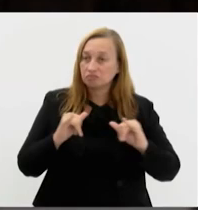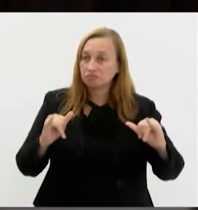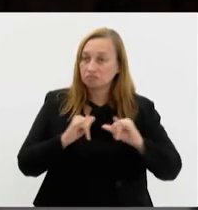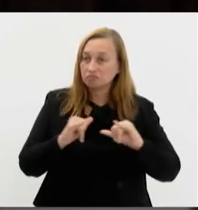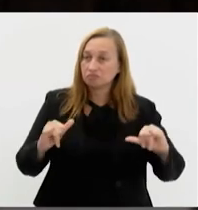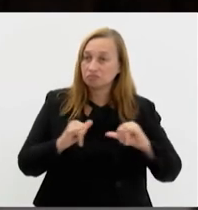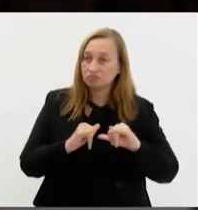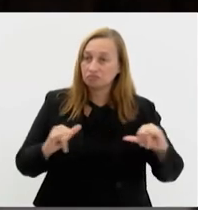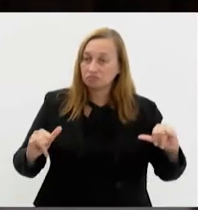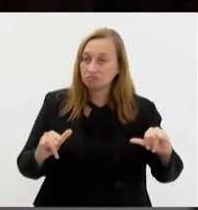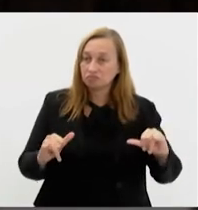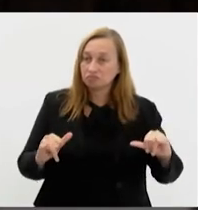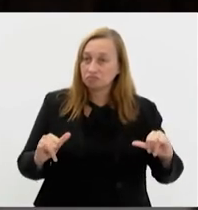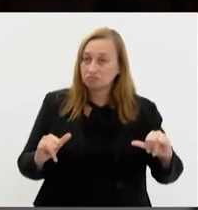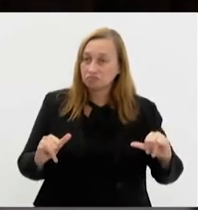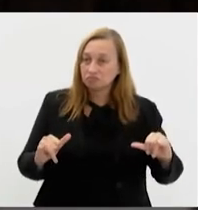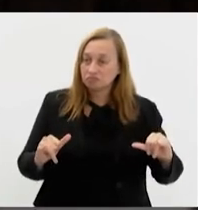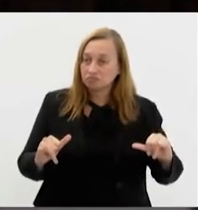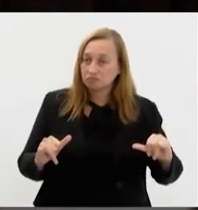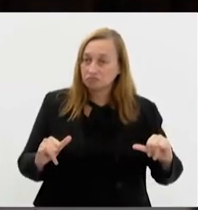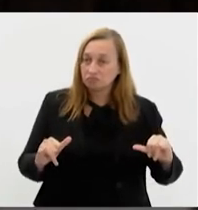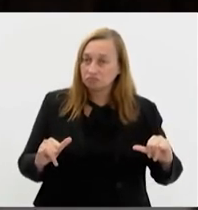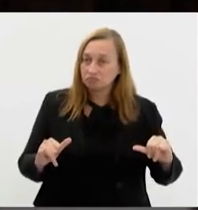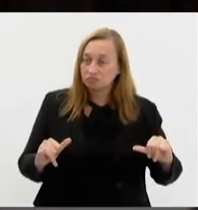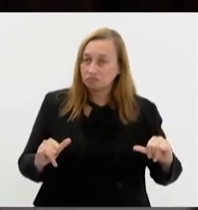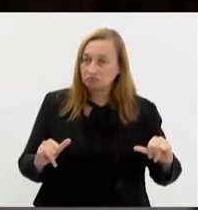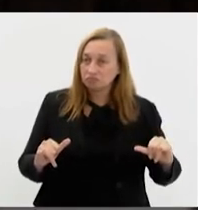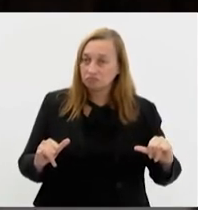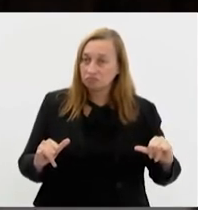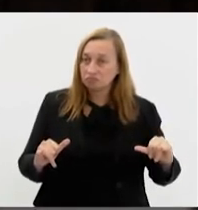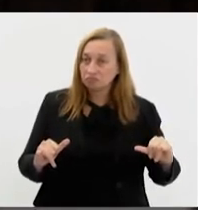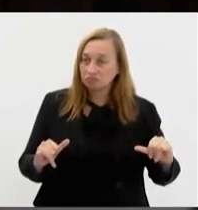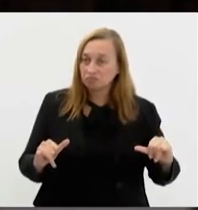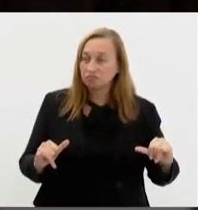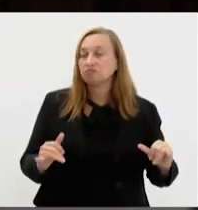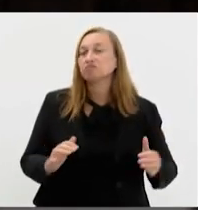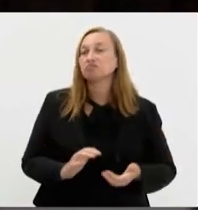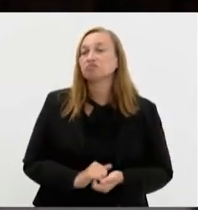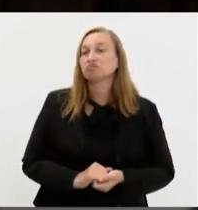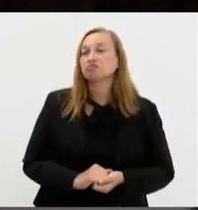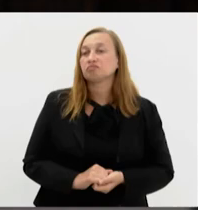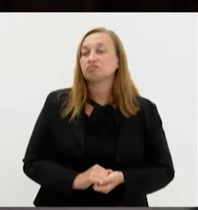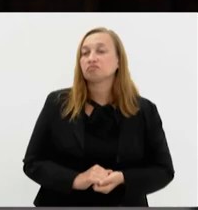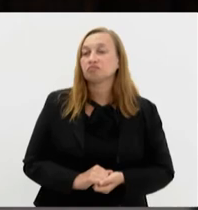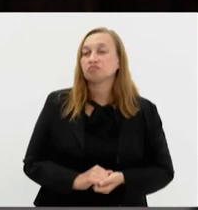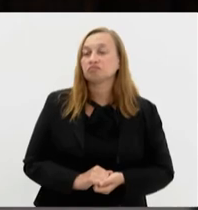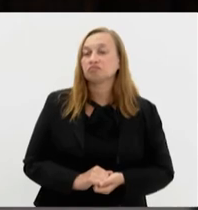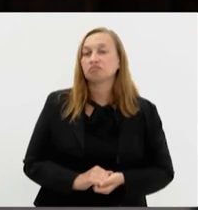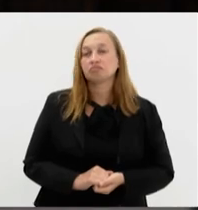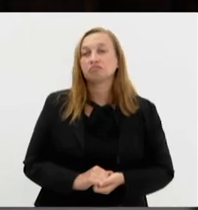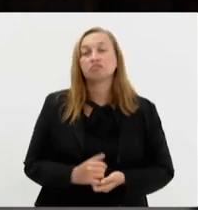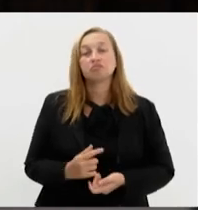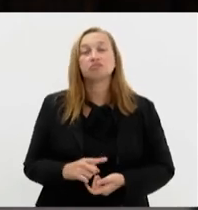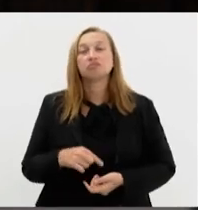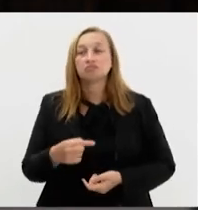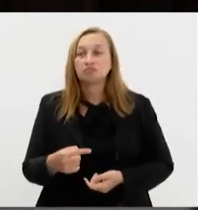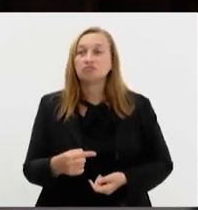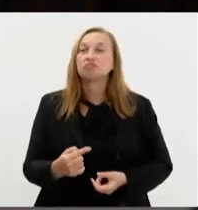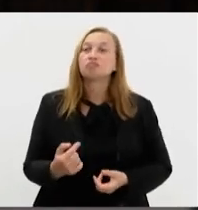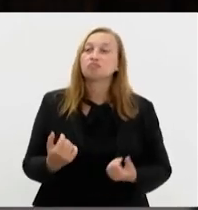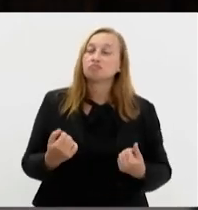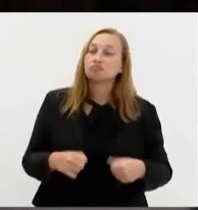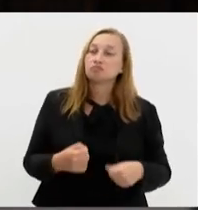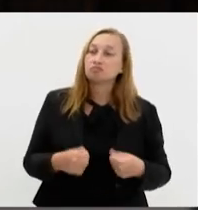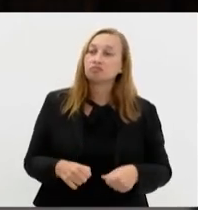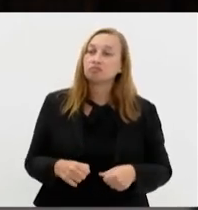nitidamente sabidamente inverídica para usar ainda uma alusão conti da nossa lei 9504 e mais é necessário que